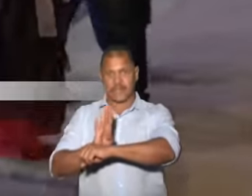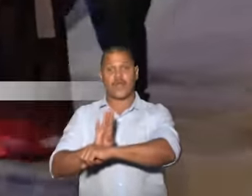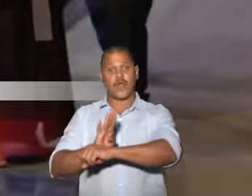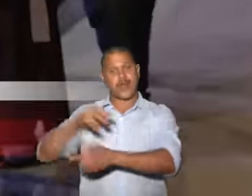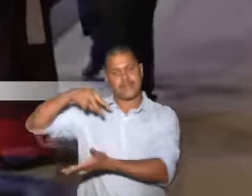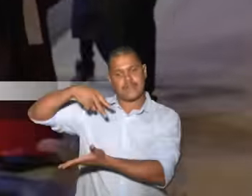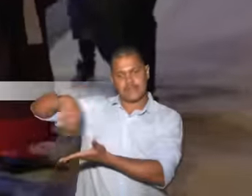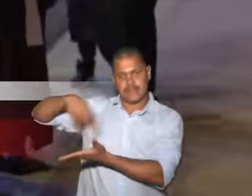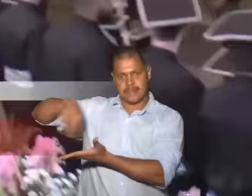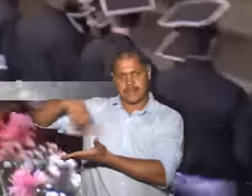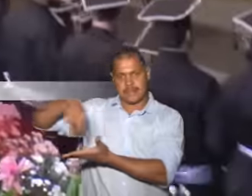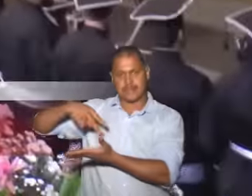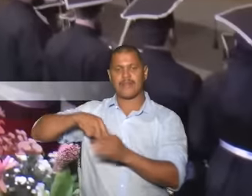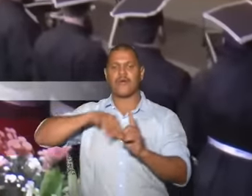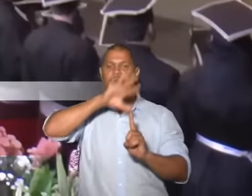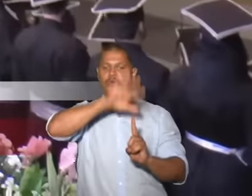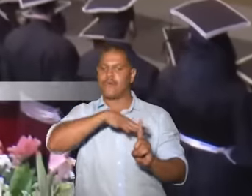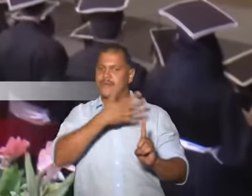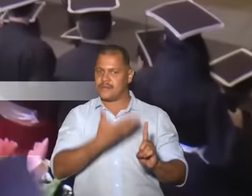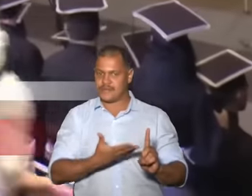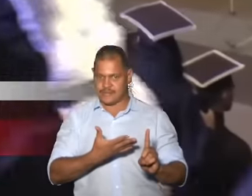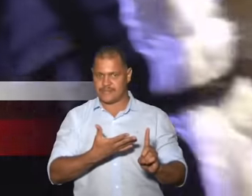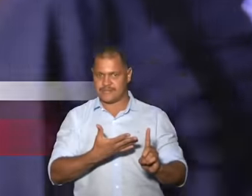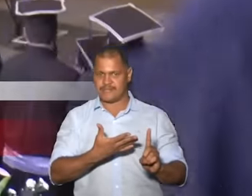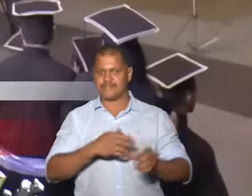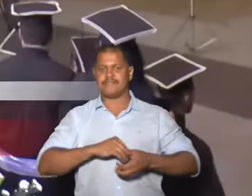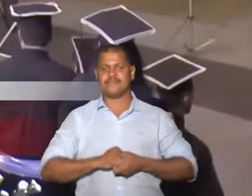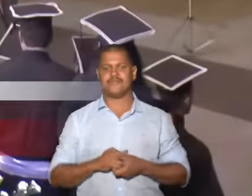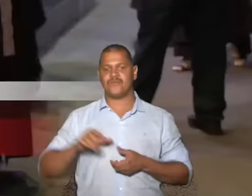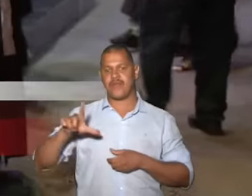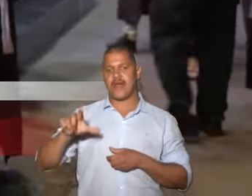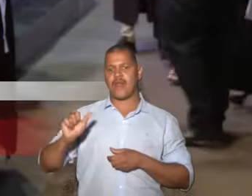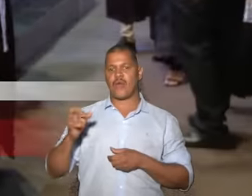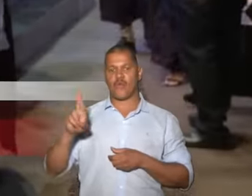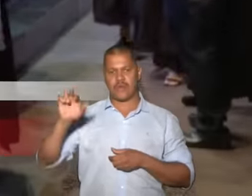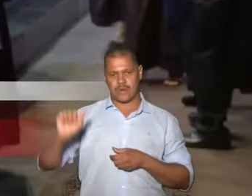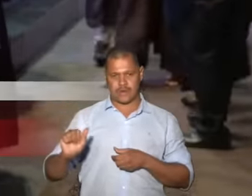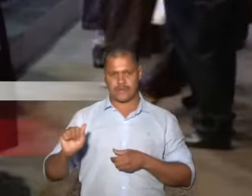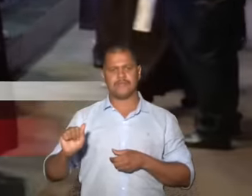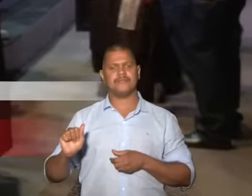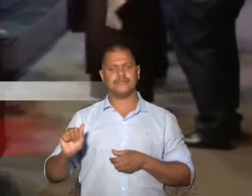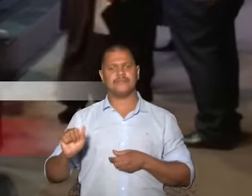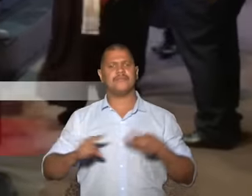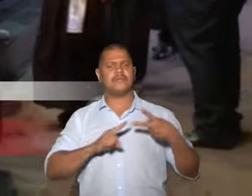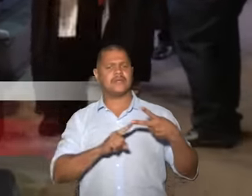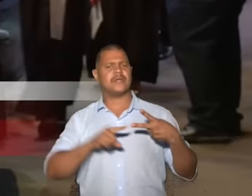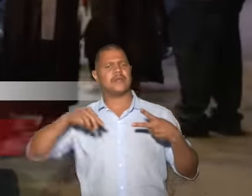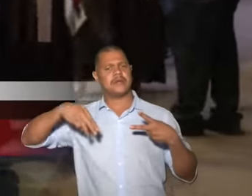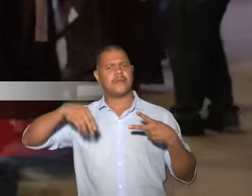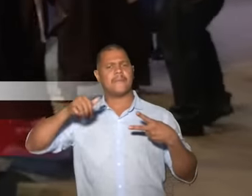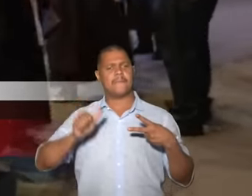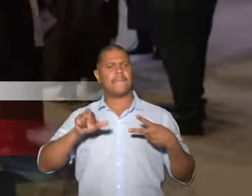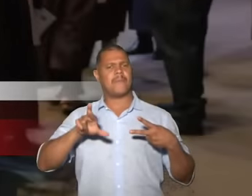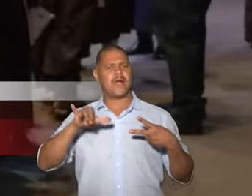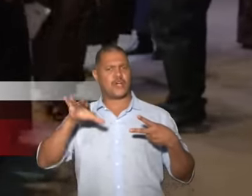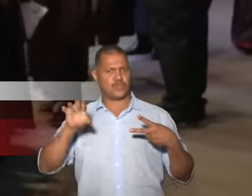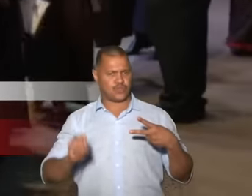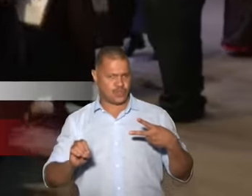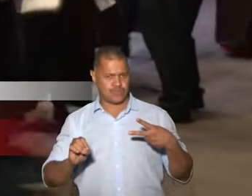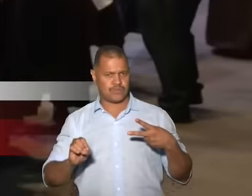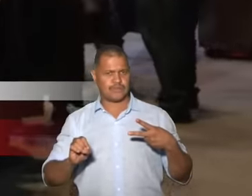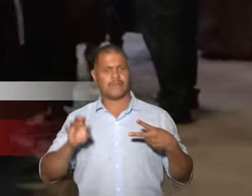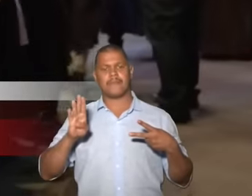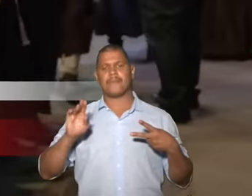homenageadas das formandas, Laura Pronsato e Márcio Batista